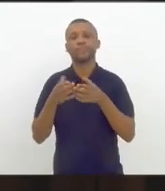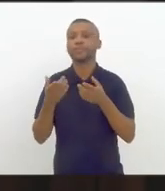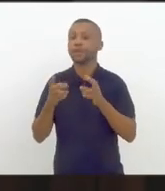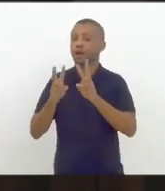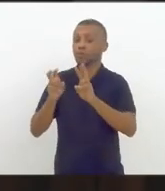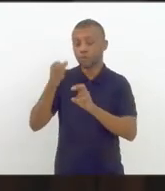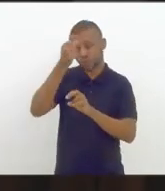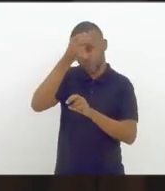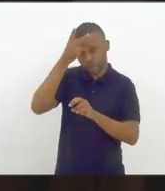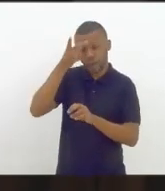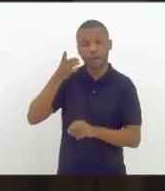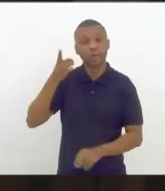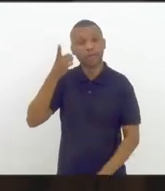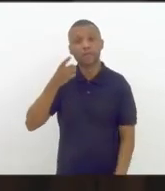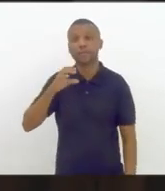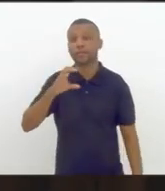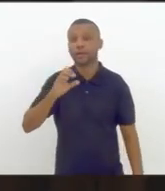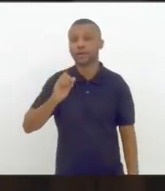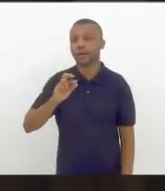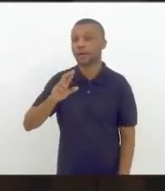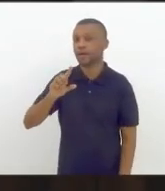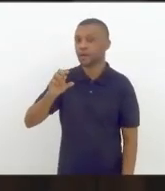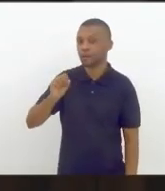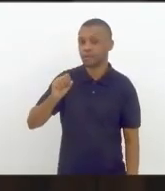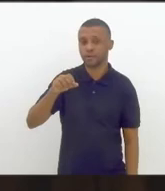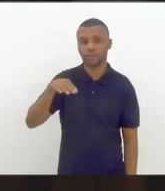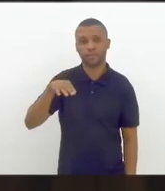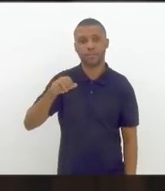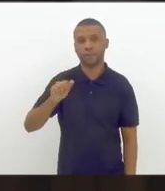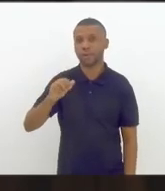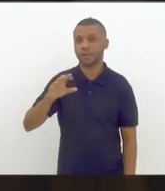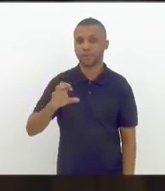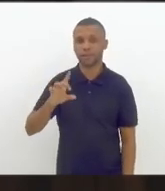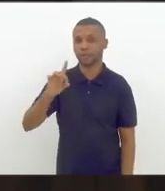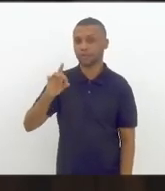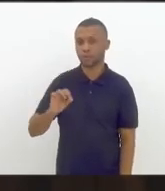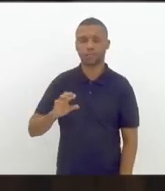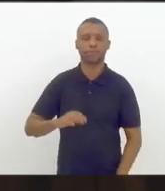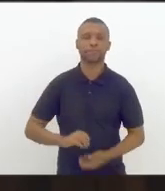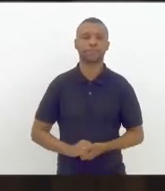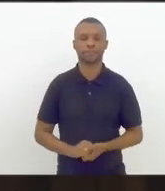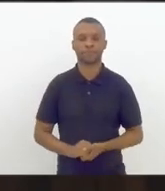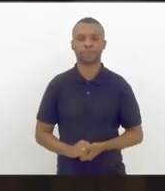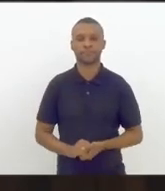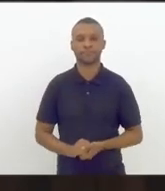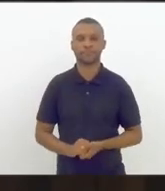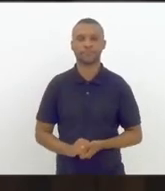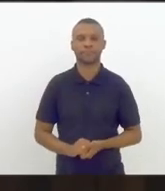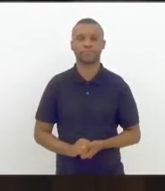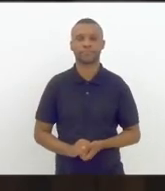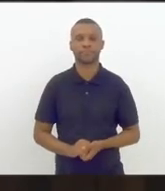Macedo. Deputado Carlos Macedo. Deputada